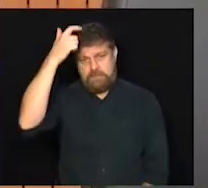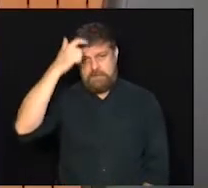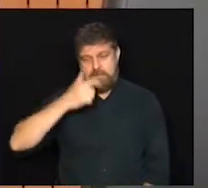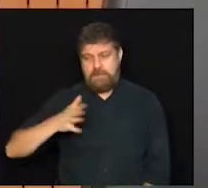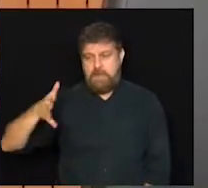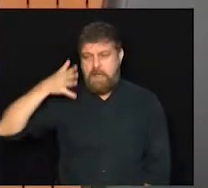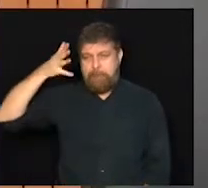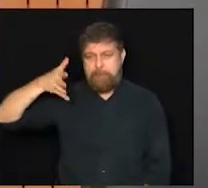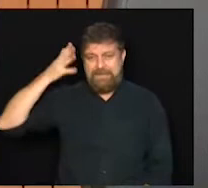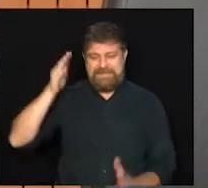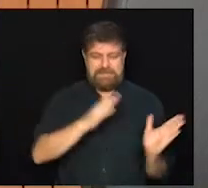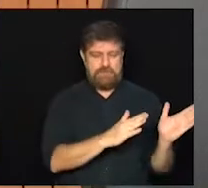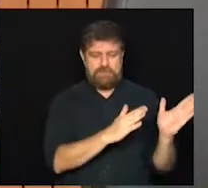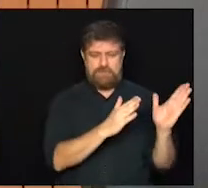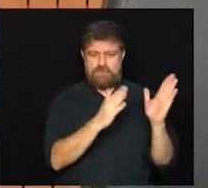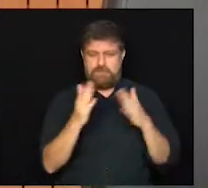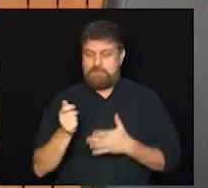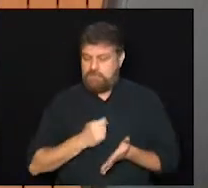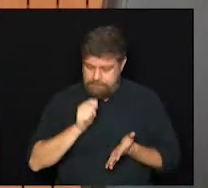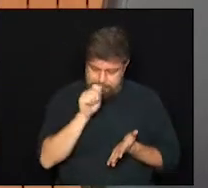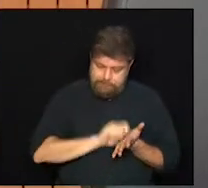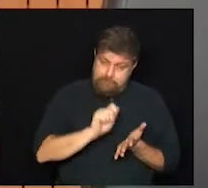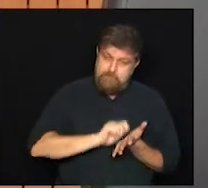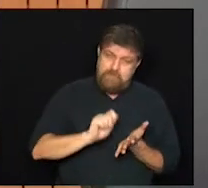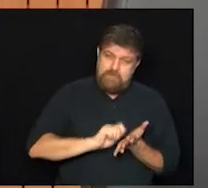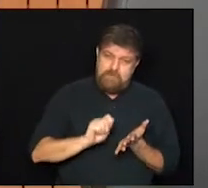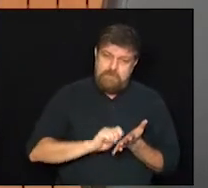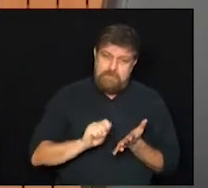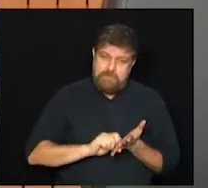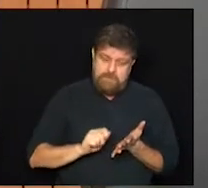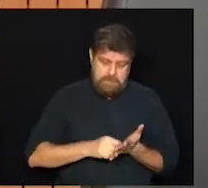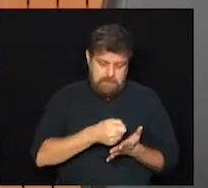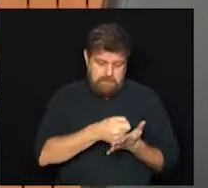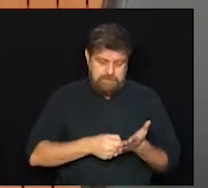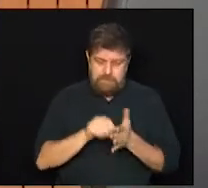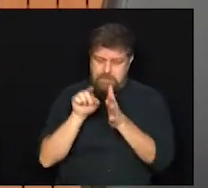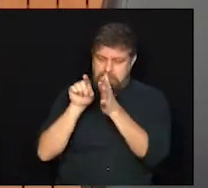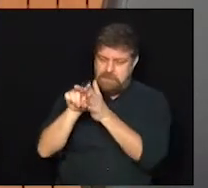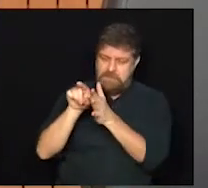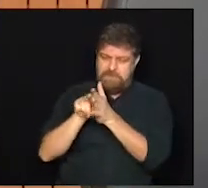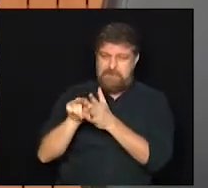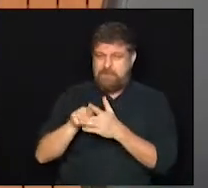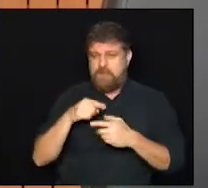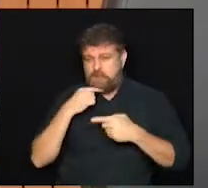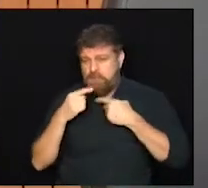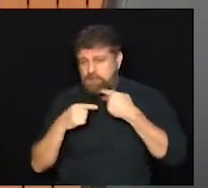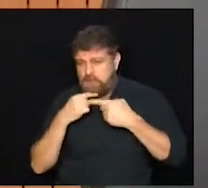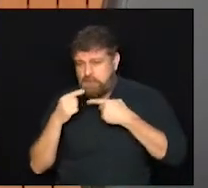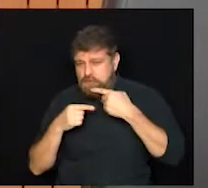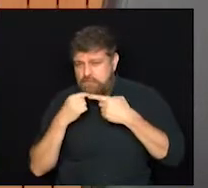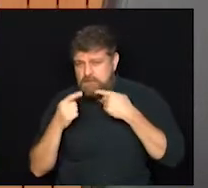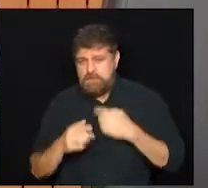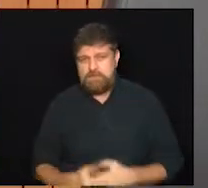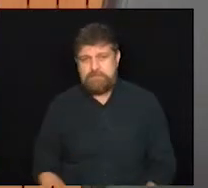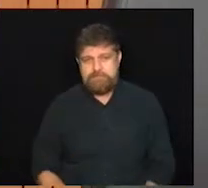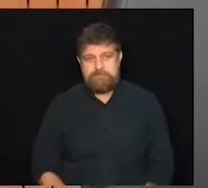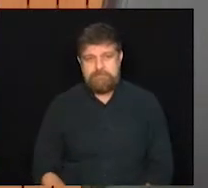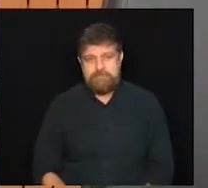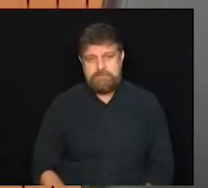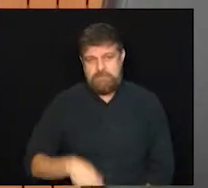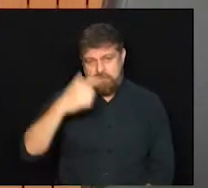fala, professora, pontuando algumas questões aqui. Eu vou fazê-las